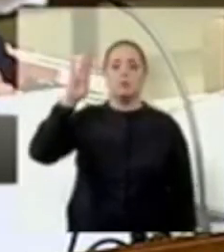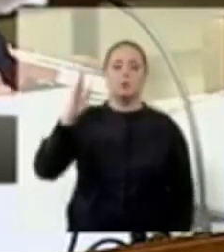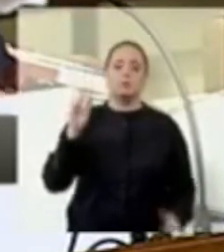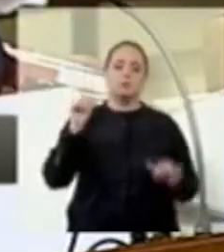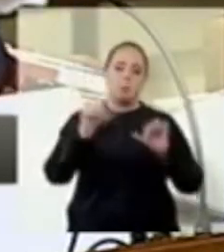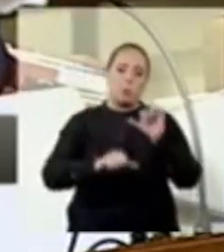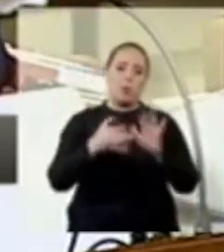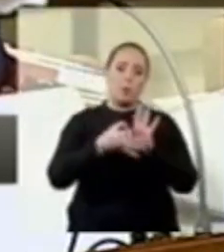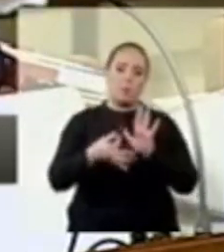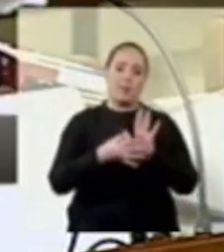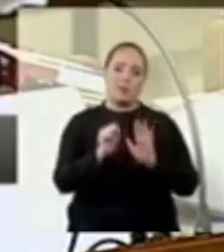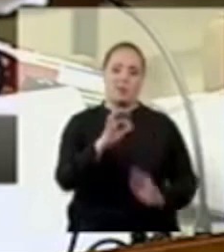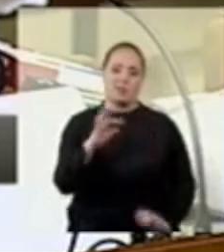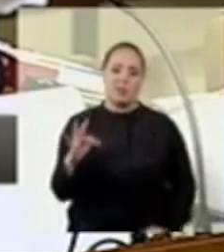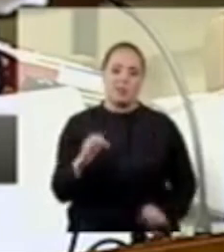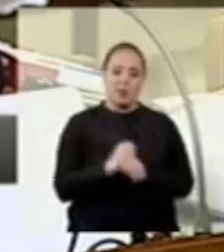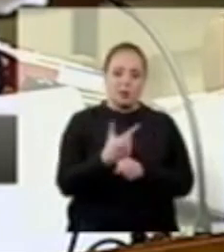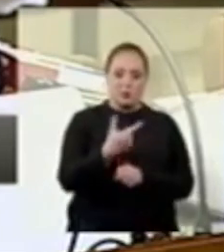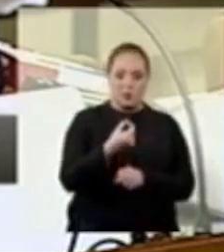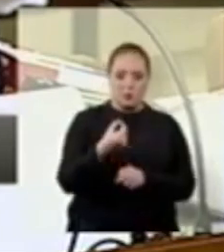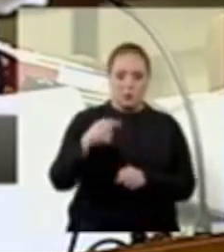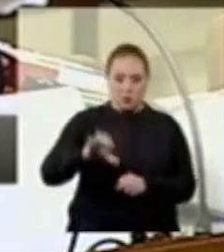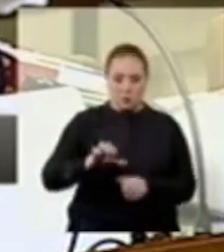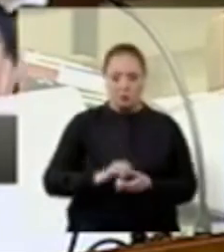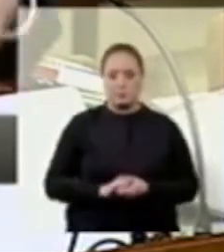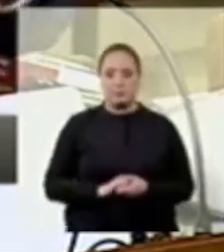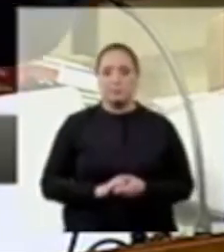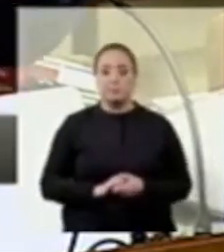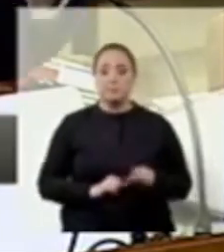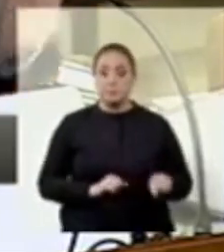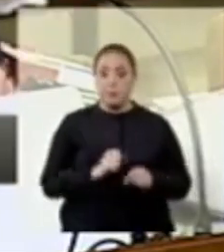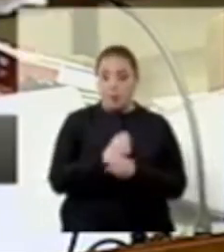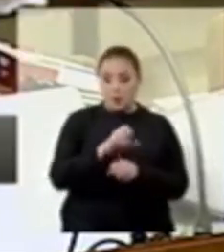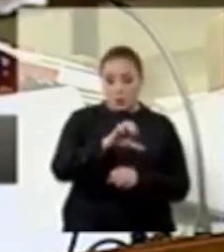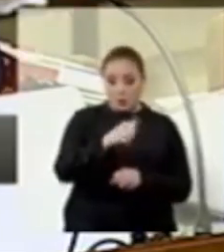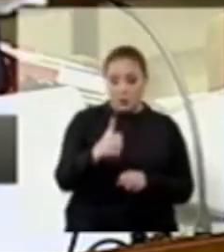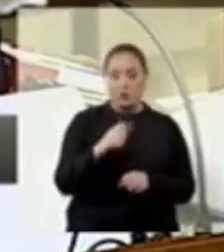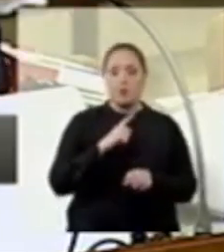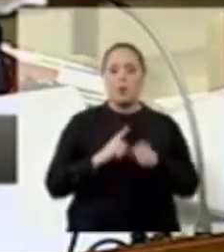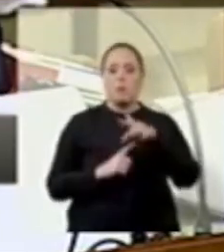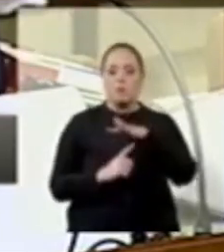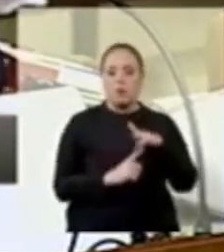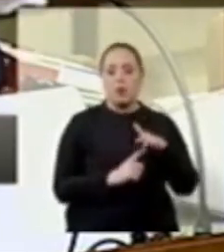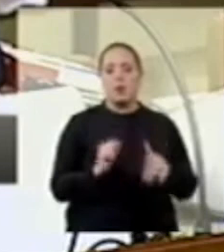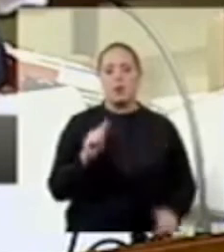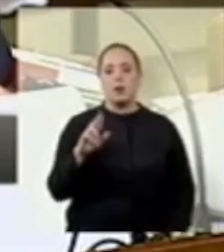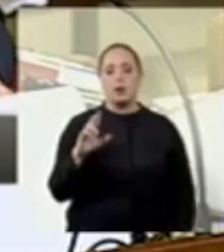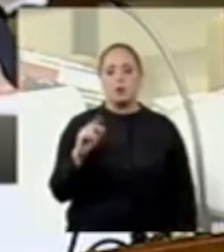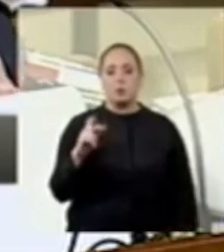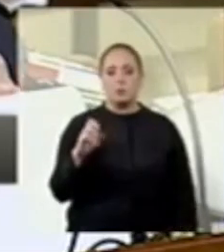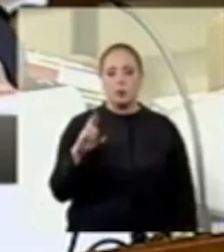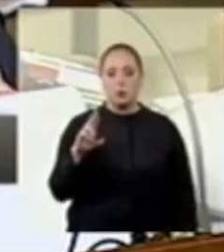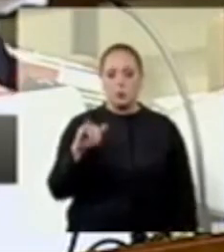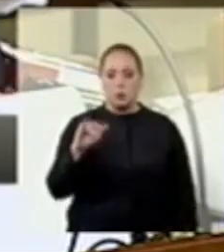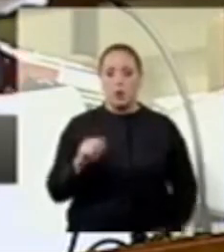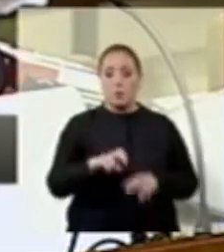em 2009 e 91 em uma feira agropecuária por